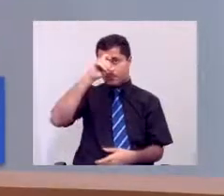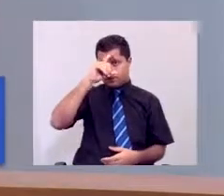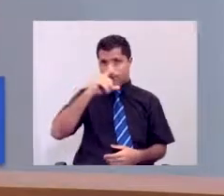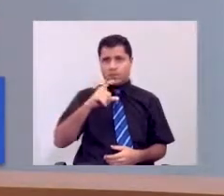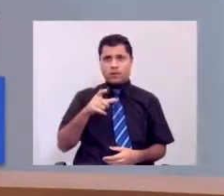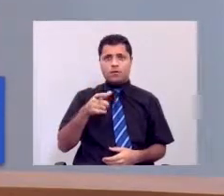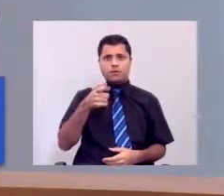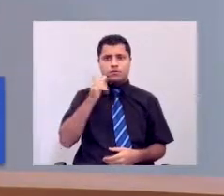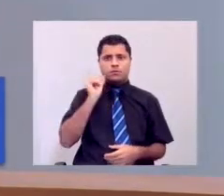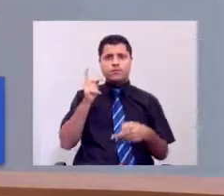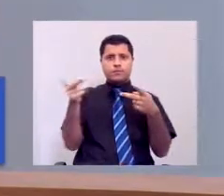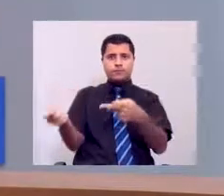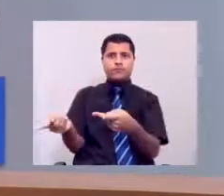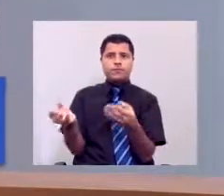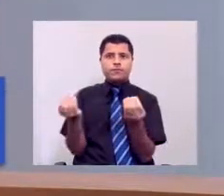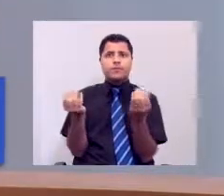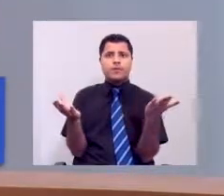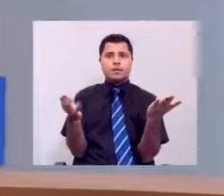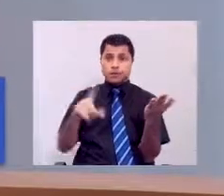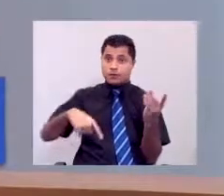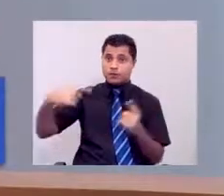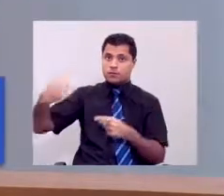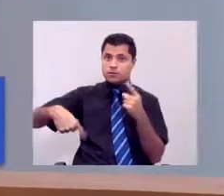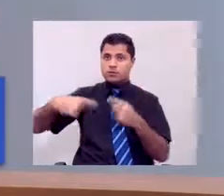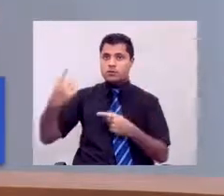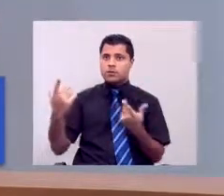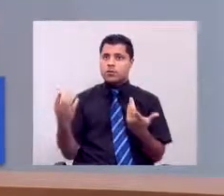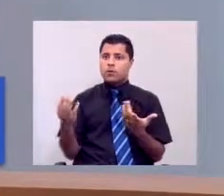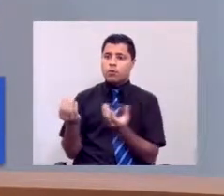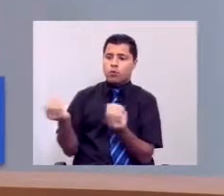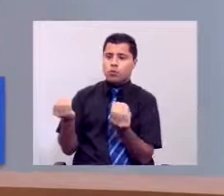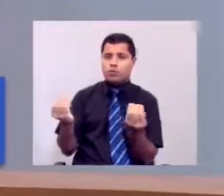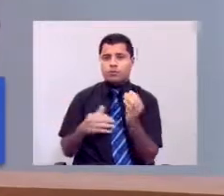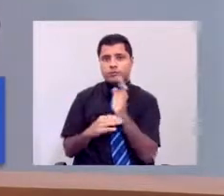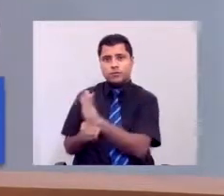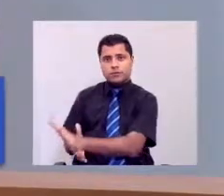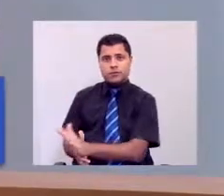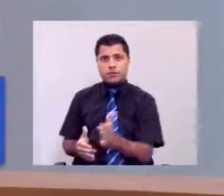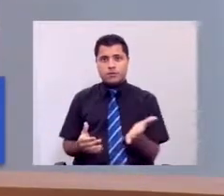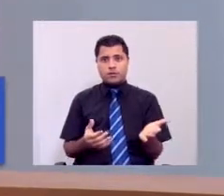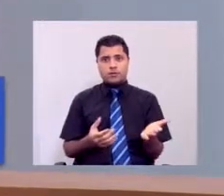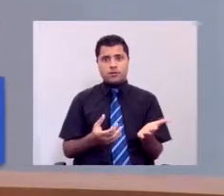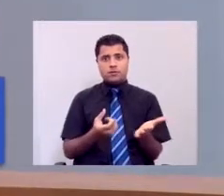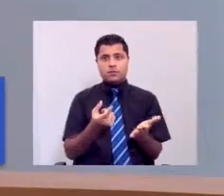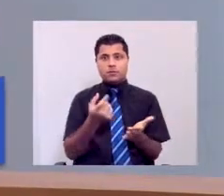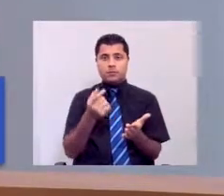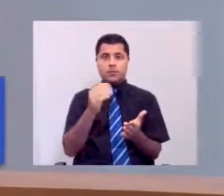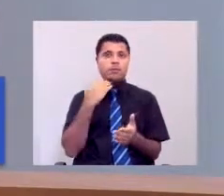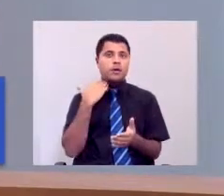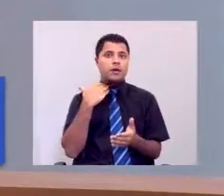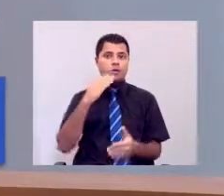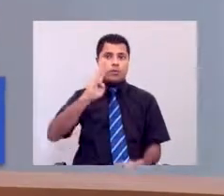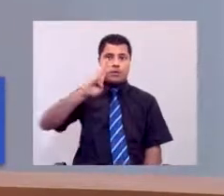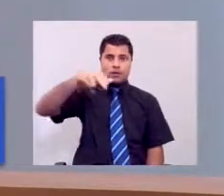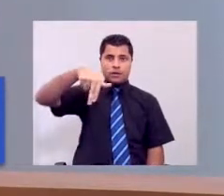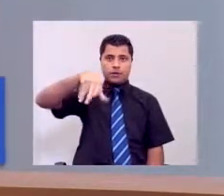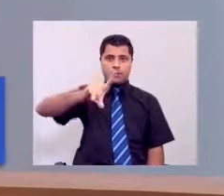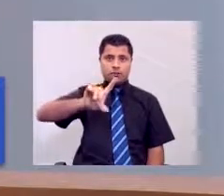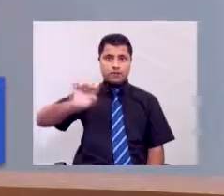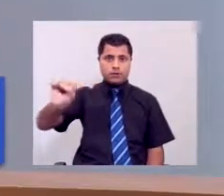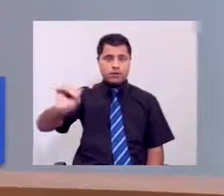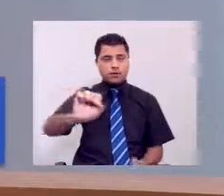lá para discutir e ver o que os vereadores podiam fazer sobre o empréstimo do BNDES.